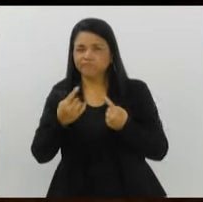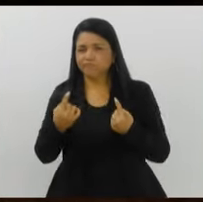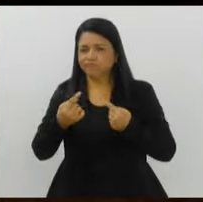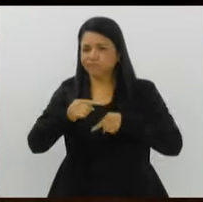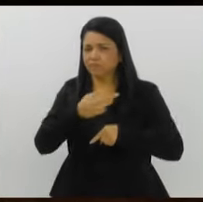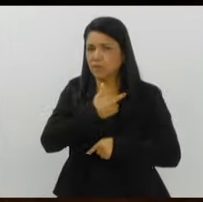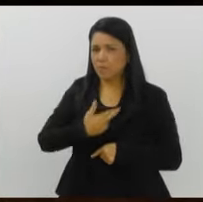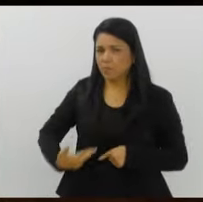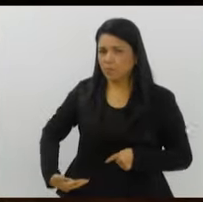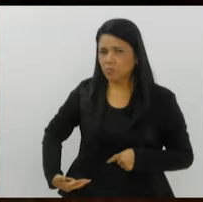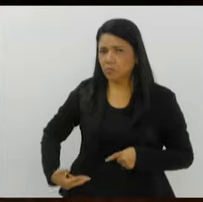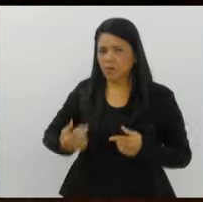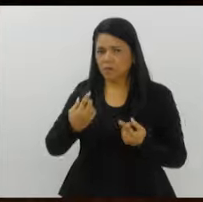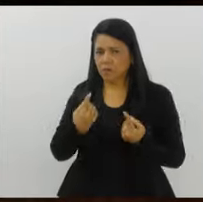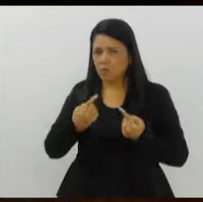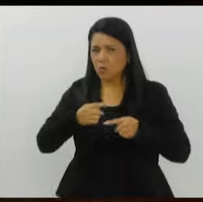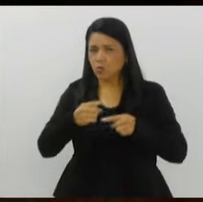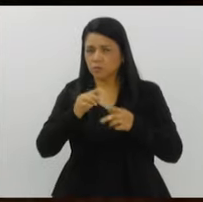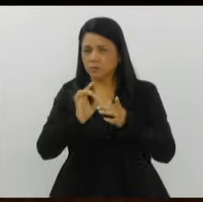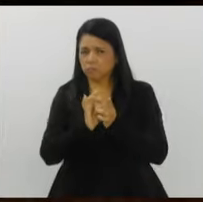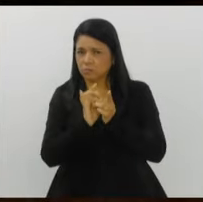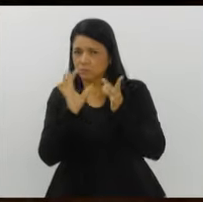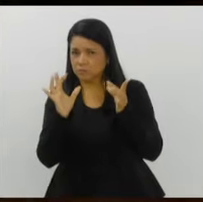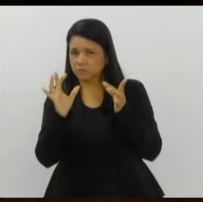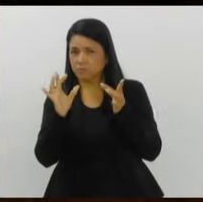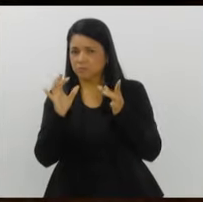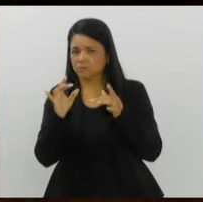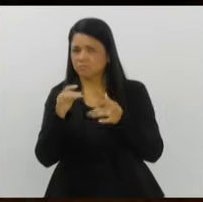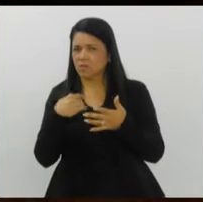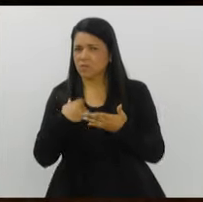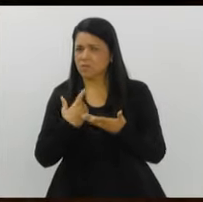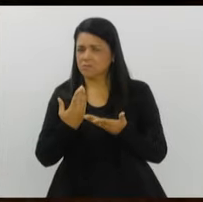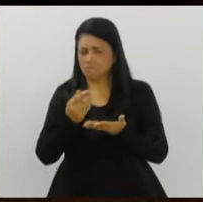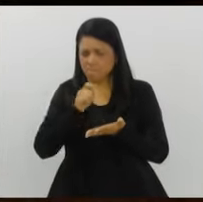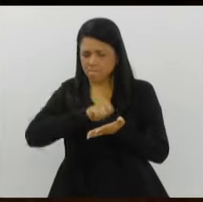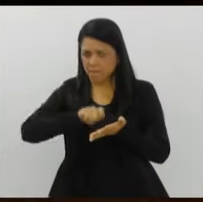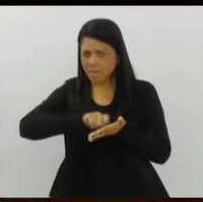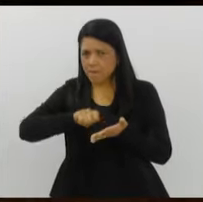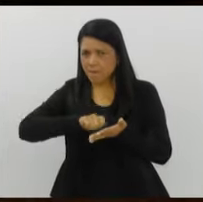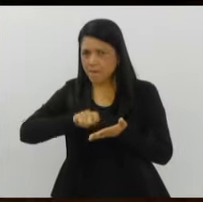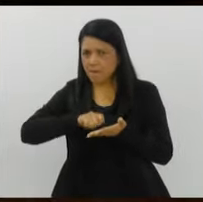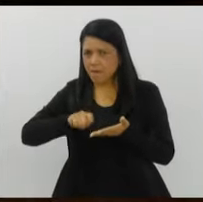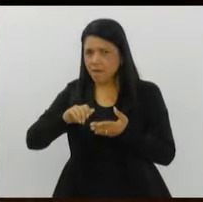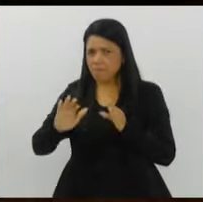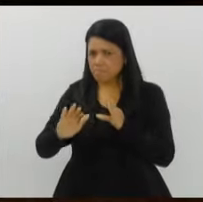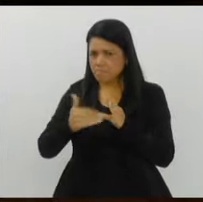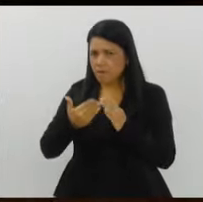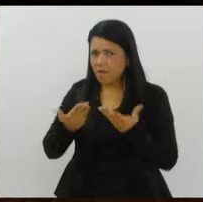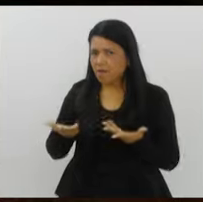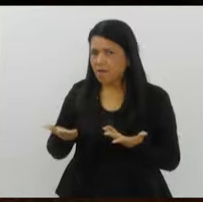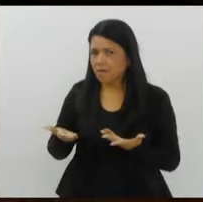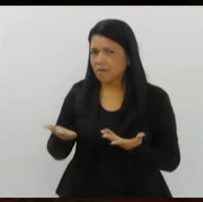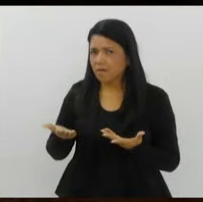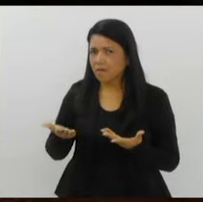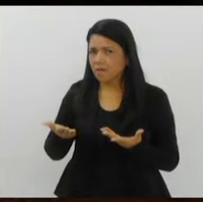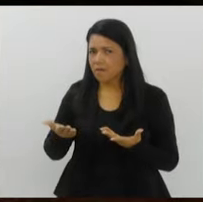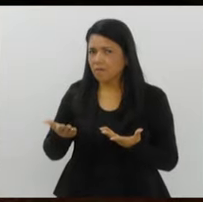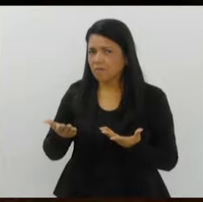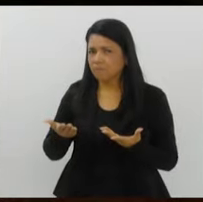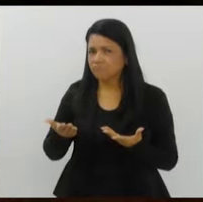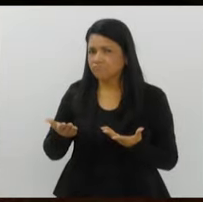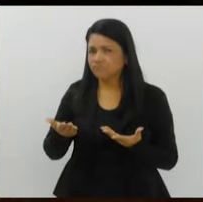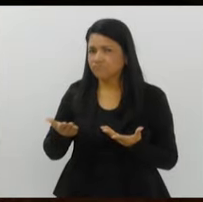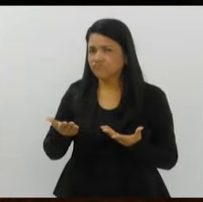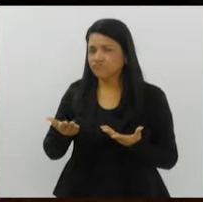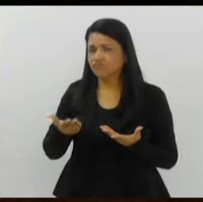antidemocrática, poderia colocar aquilo no papel. Se foi um maior